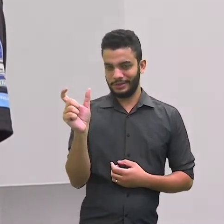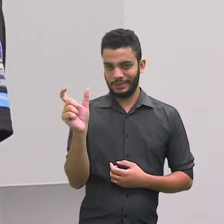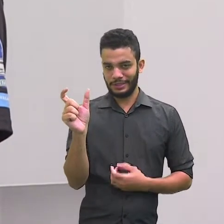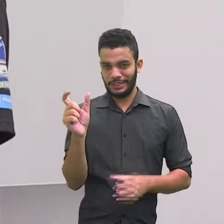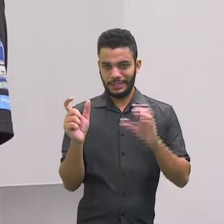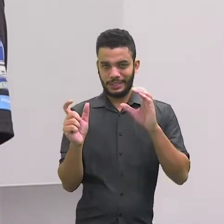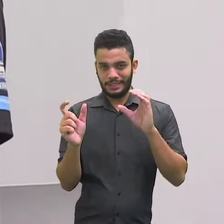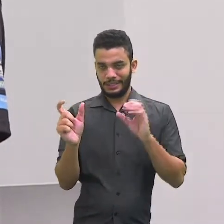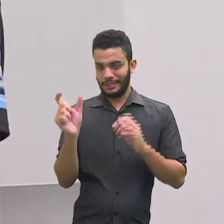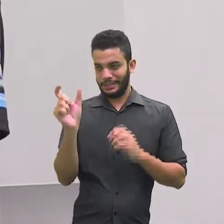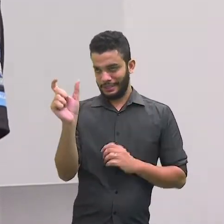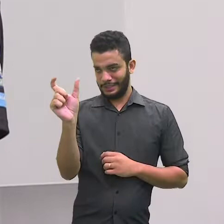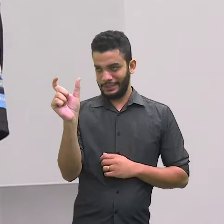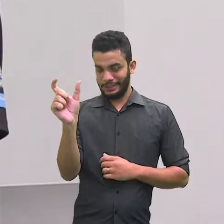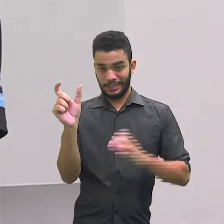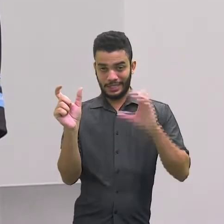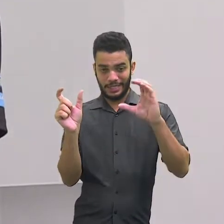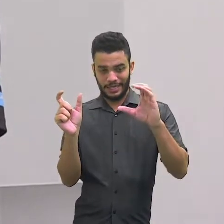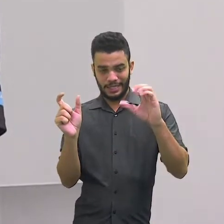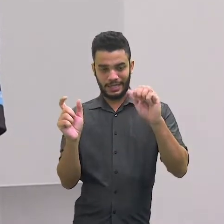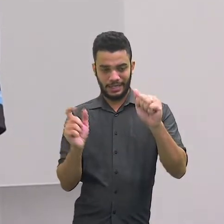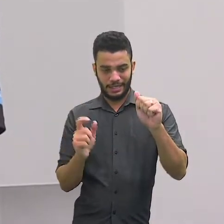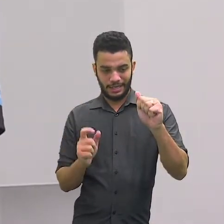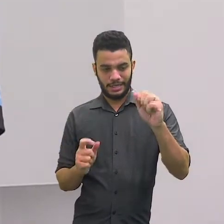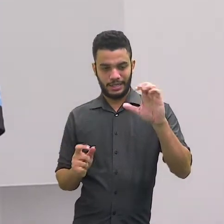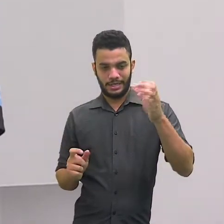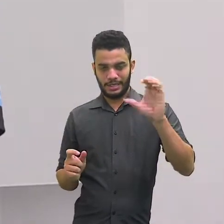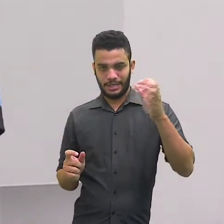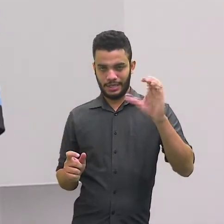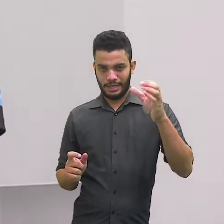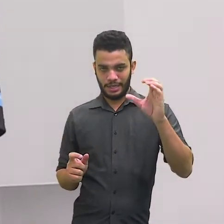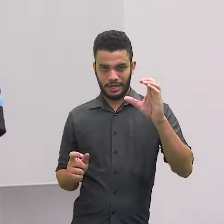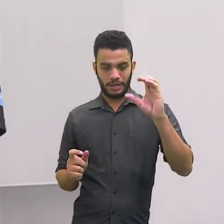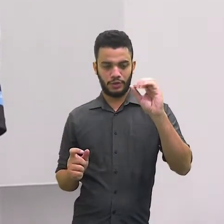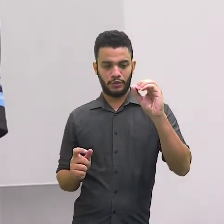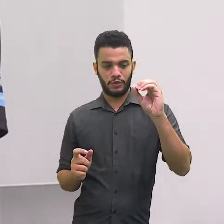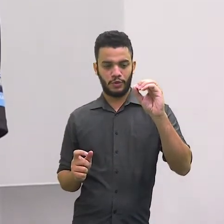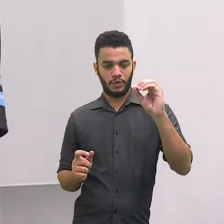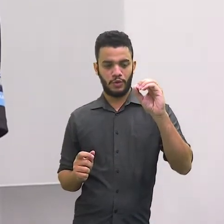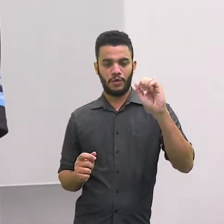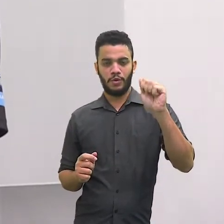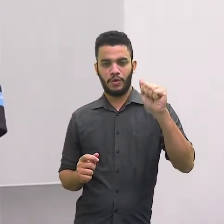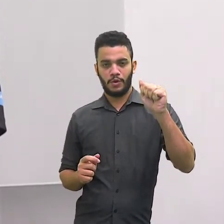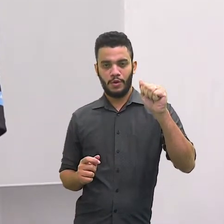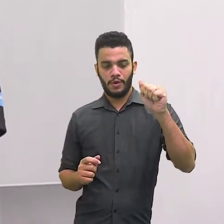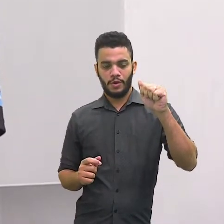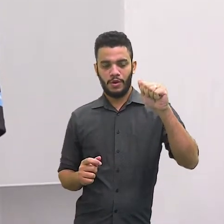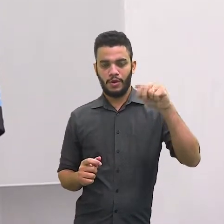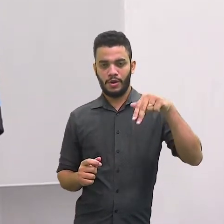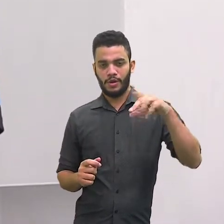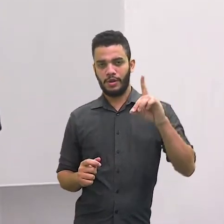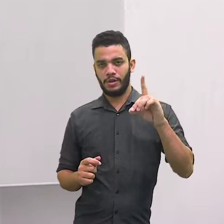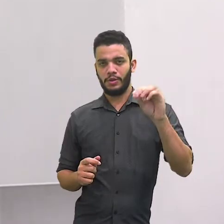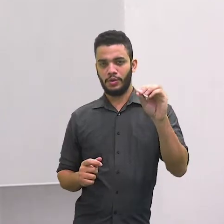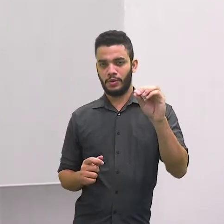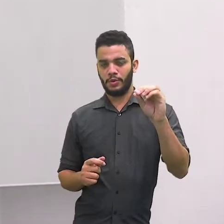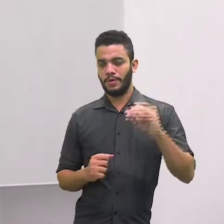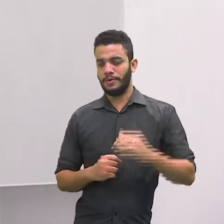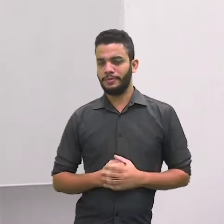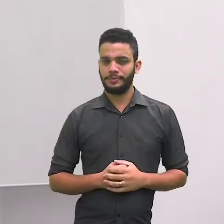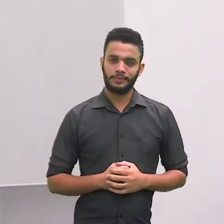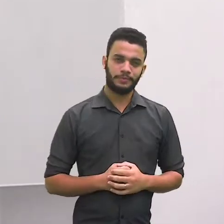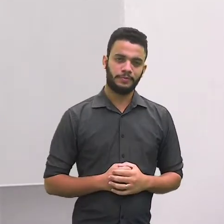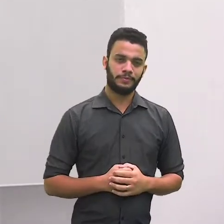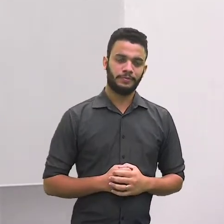C, caçoando. Isso. C, cedilha, O, A, N, D, O.